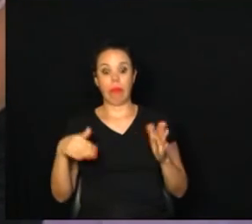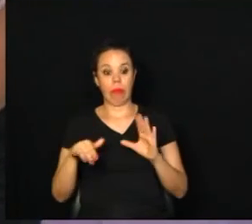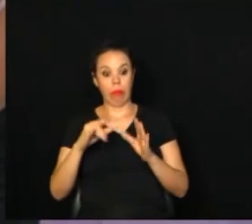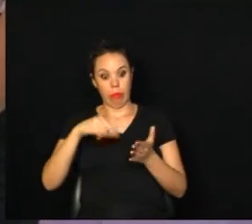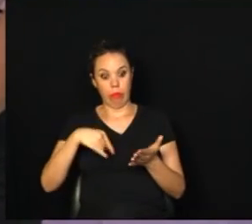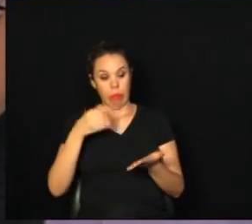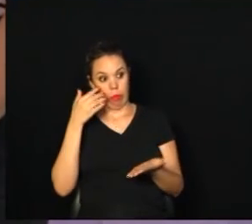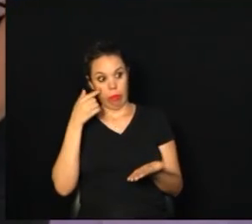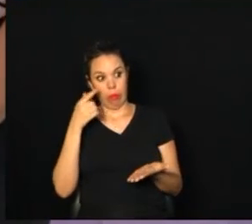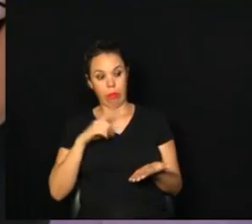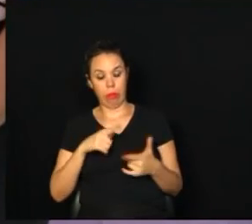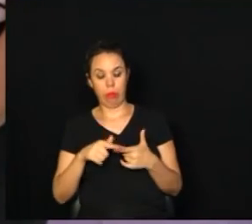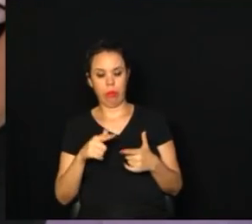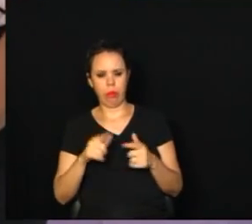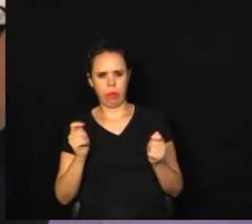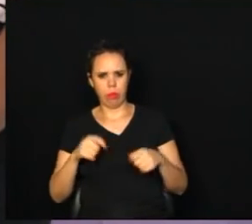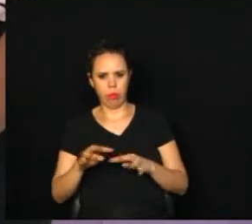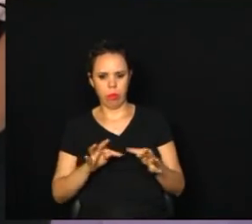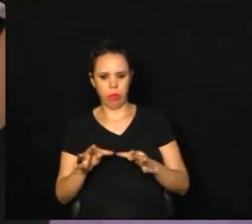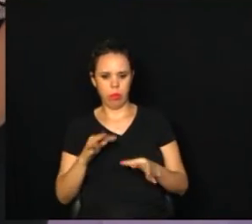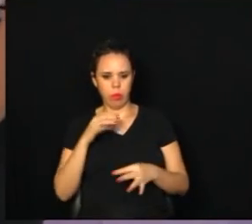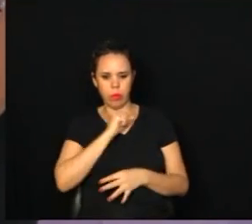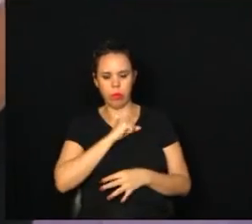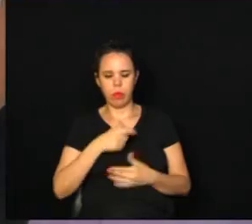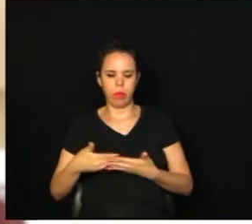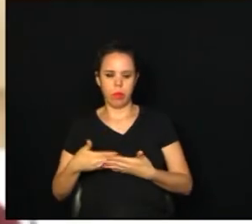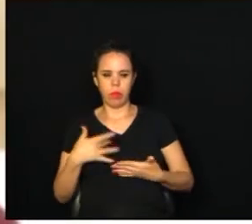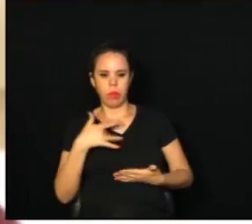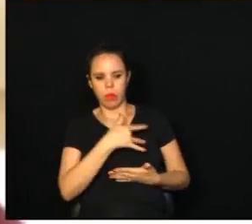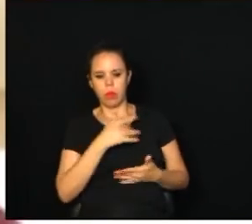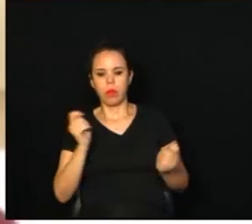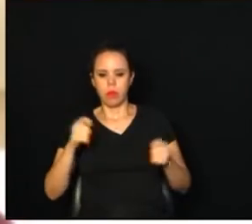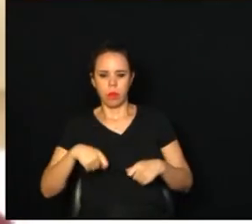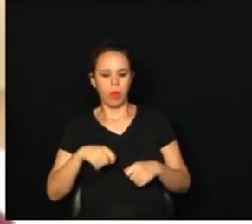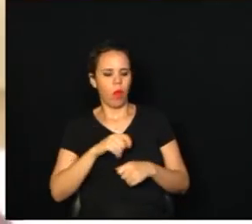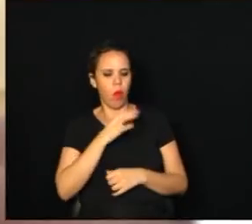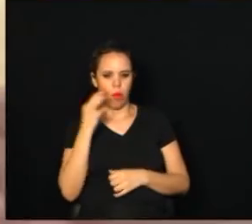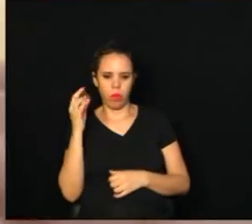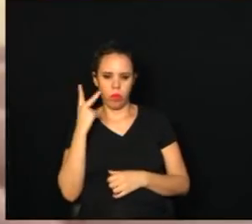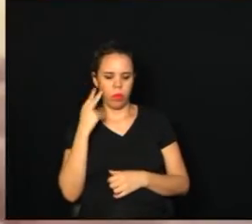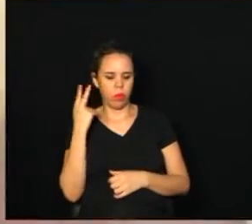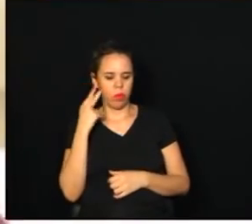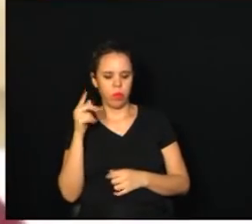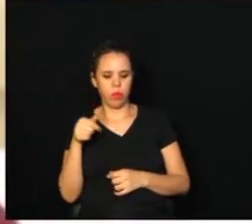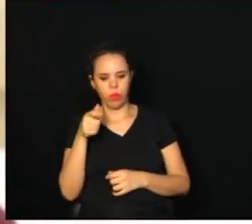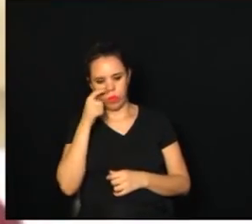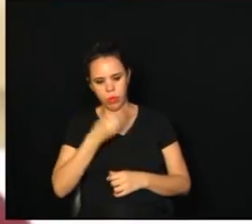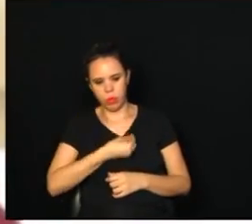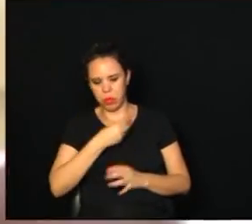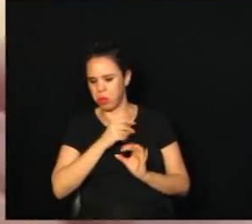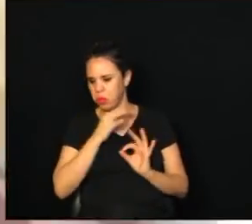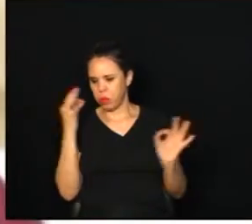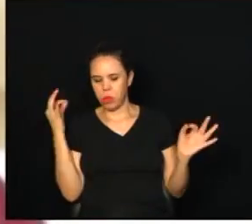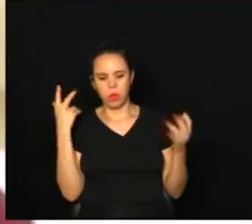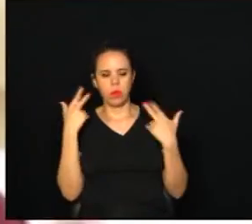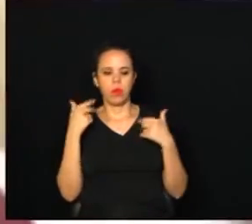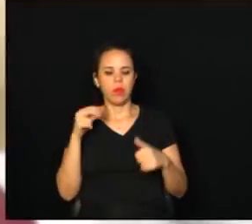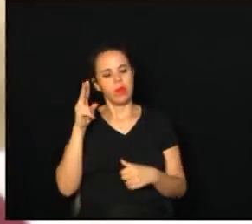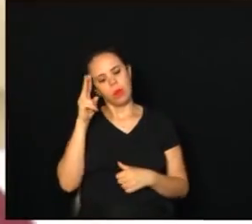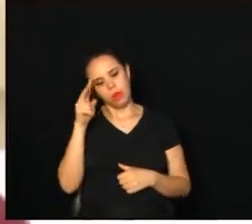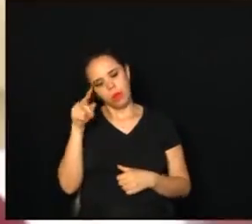10ª causa de morte materna na cidade de São Paulo, né? No estado de São Paulo, ela consta sempre entre as 10